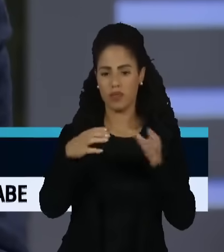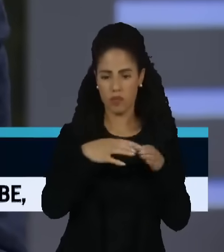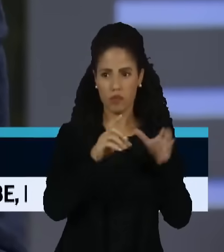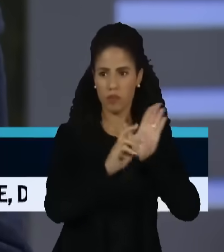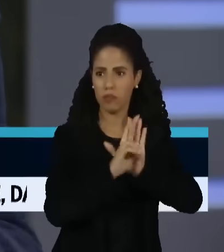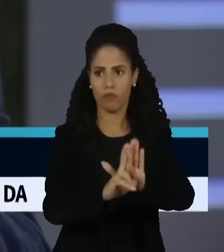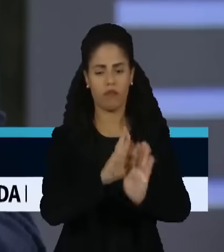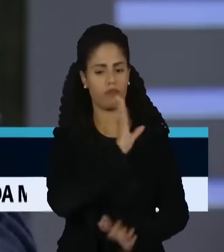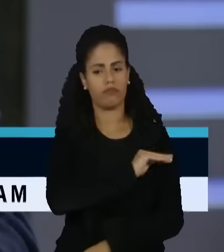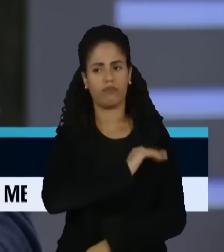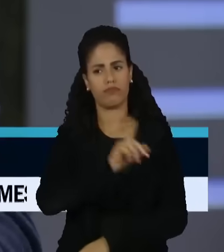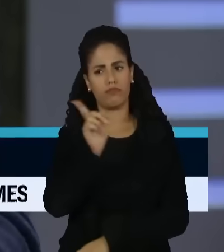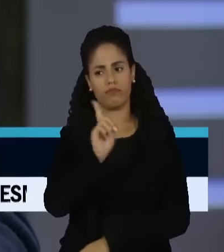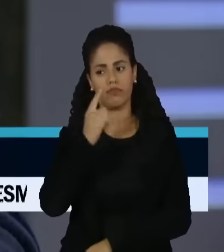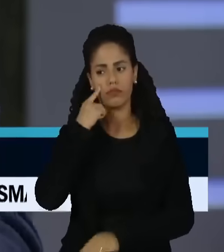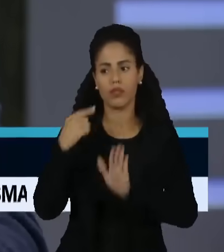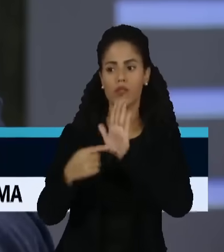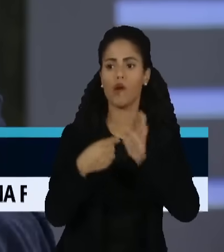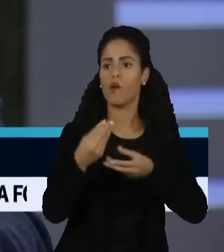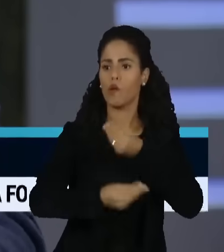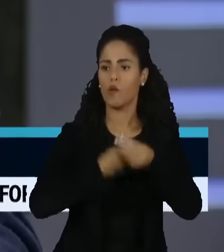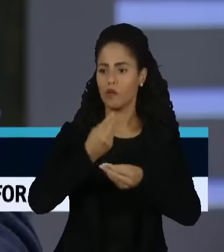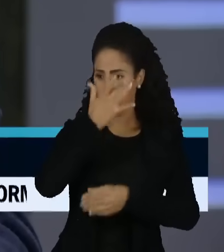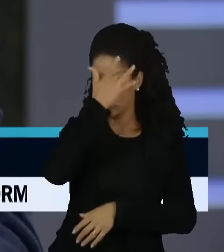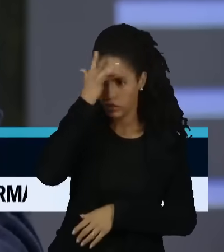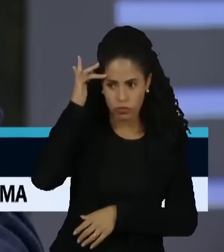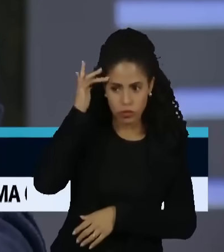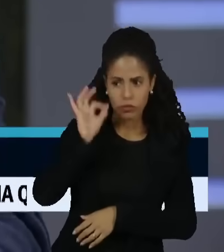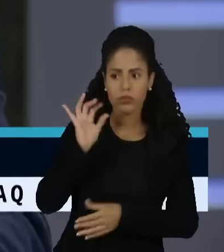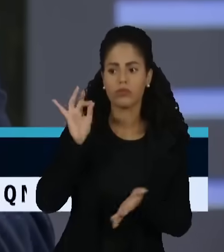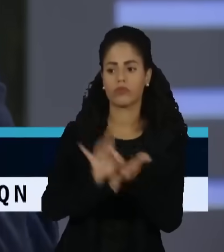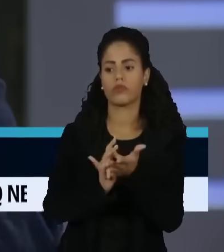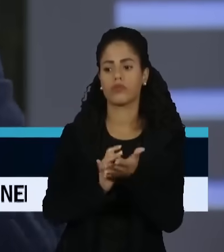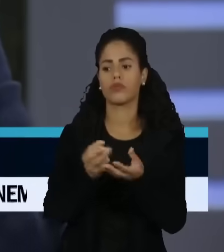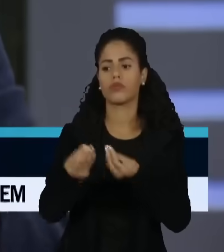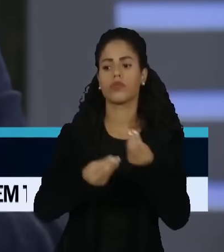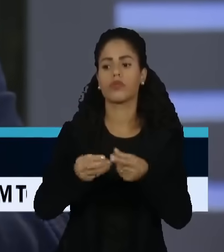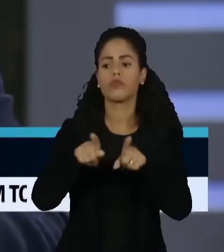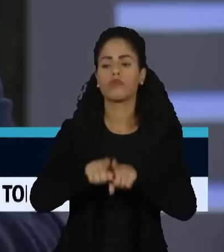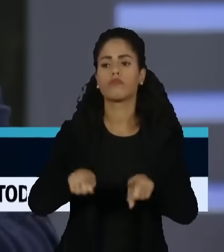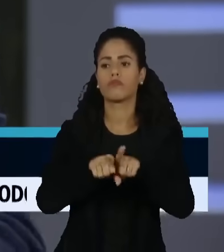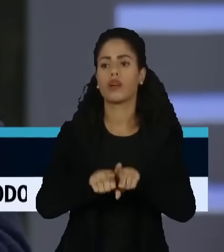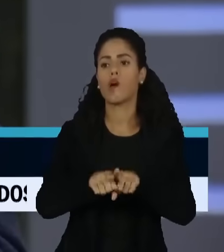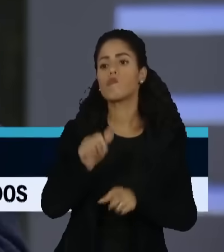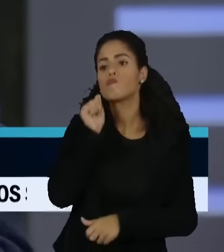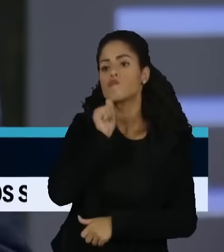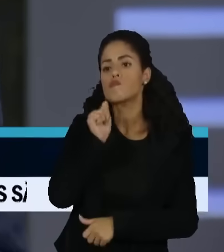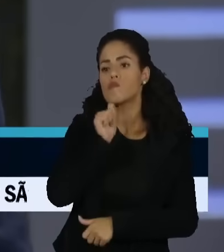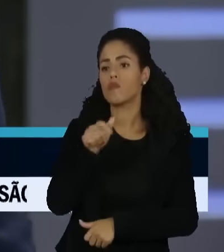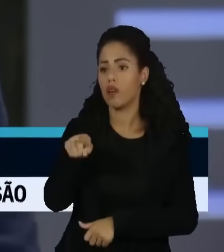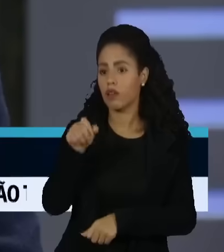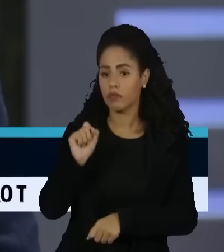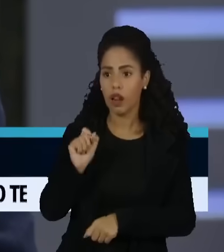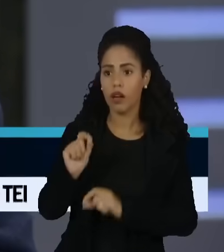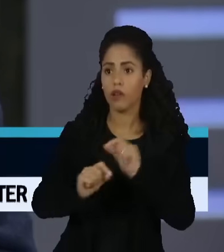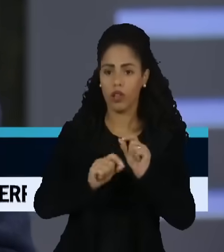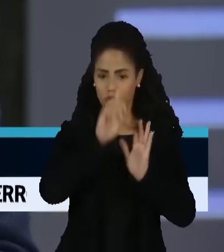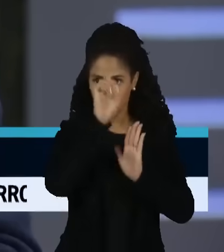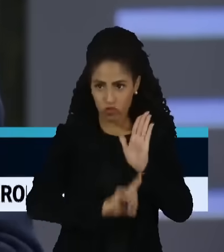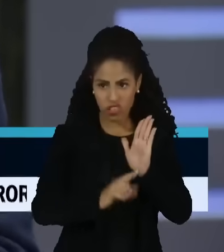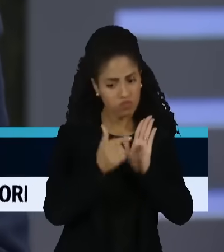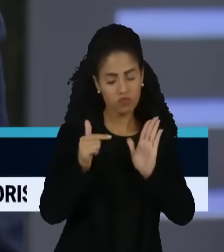grupo terrorista que oprime os palestinos, viola os direitos humanos e mulheres, por exemplo, as mulheres não têm direito